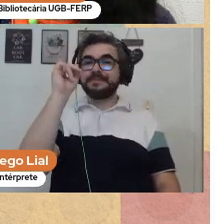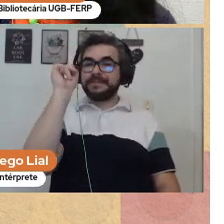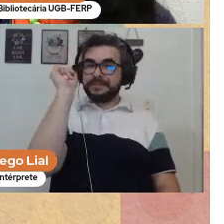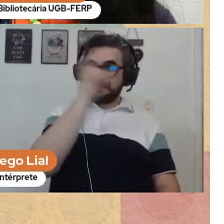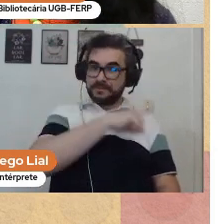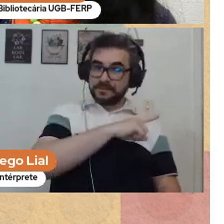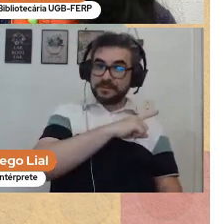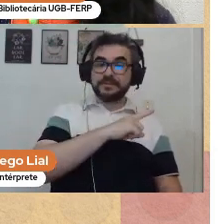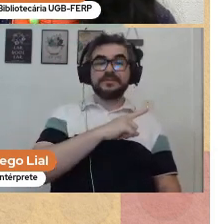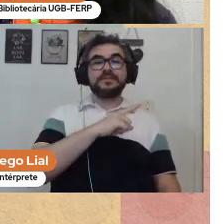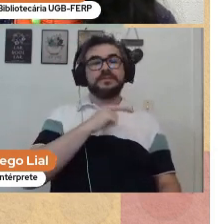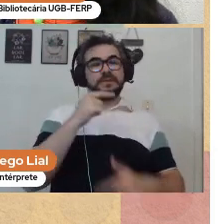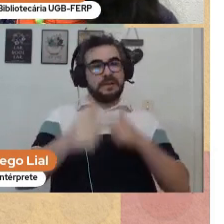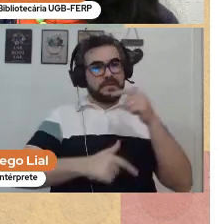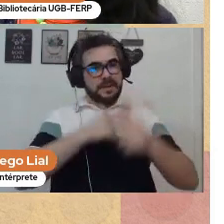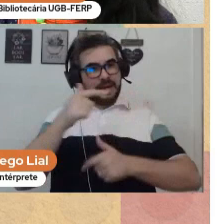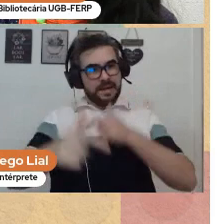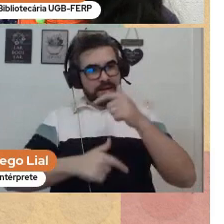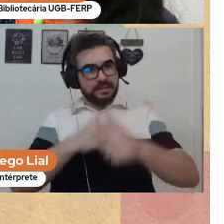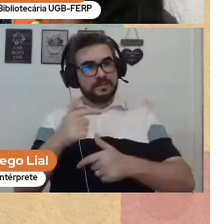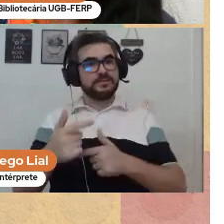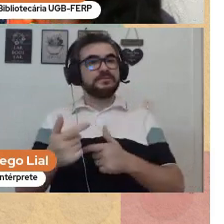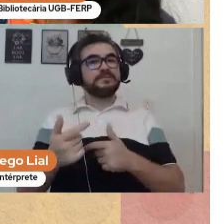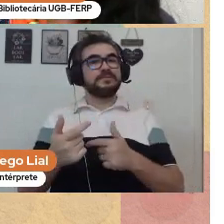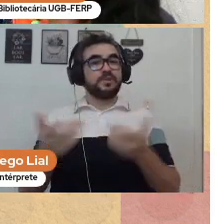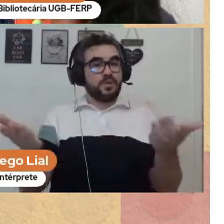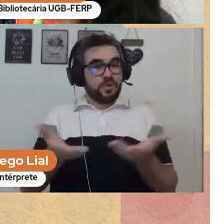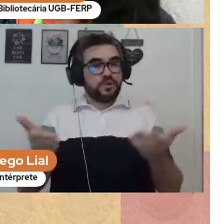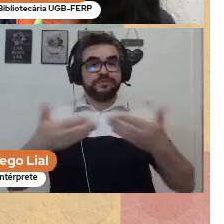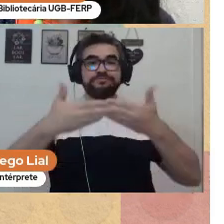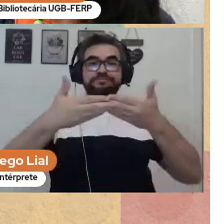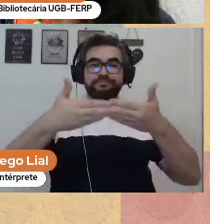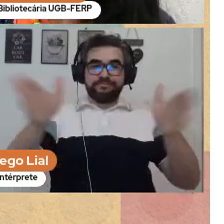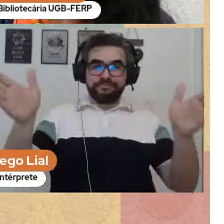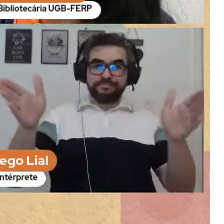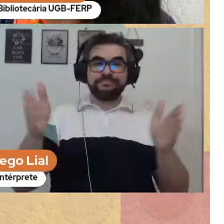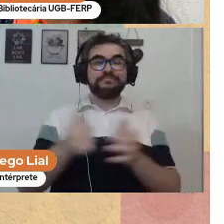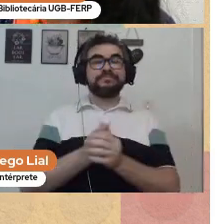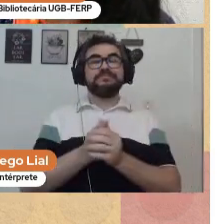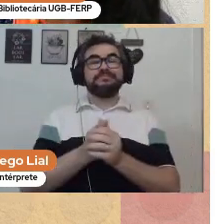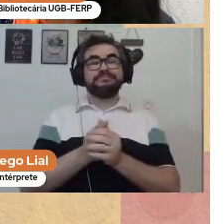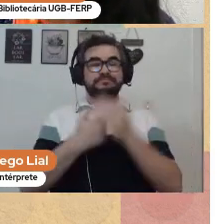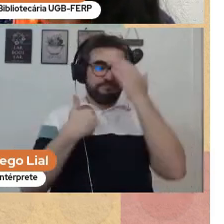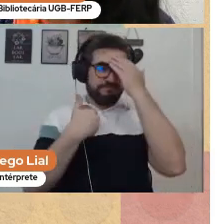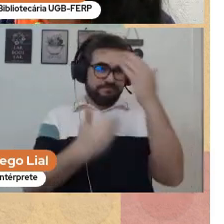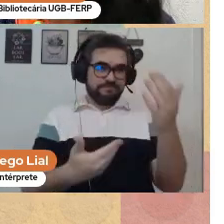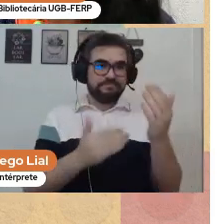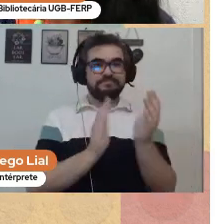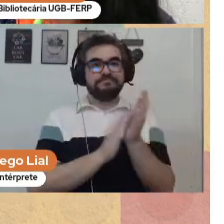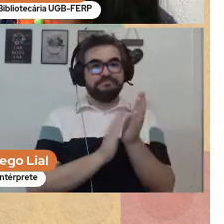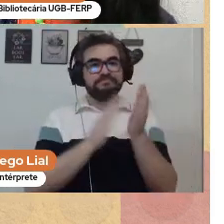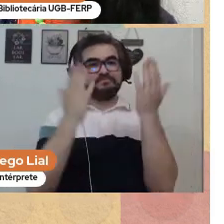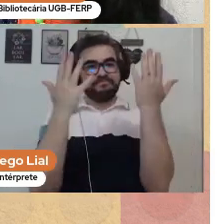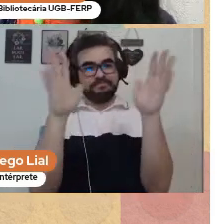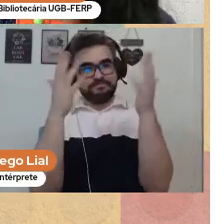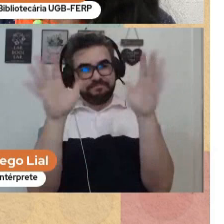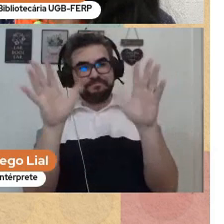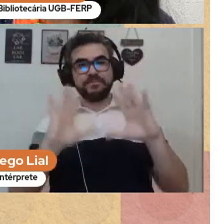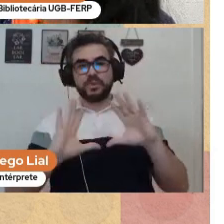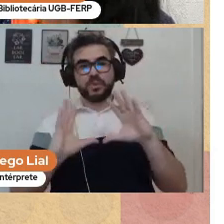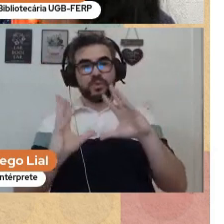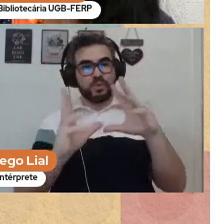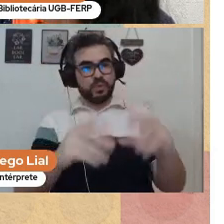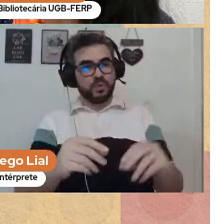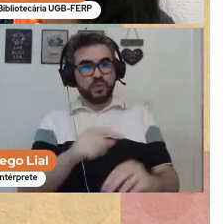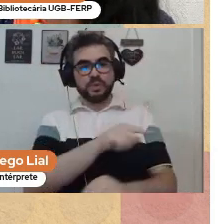o trabalho, e hoje faz o lançamento. Então, eu agradeço e parabenizo a todos envolvidos, né? E principalmente